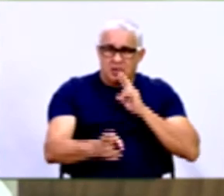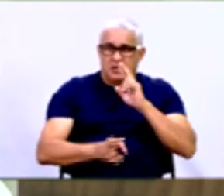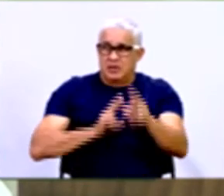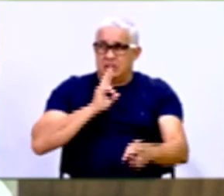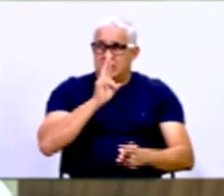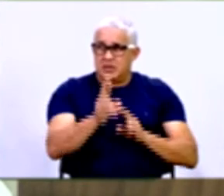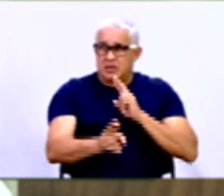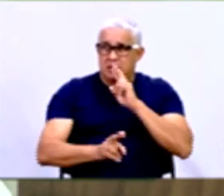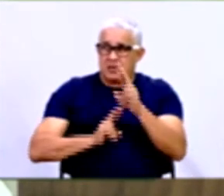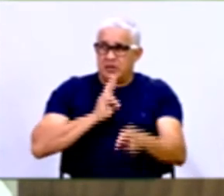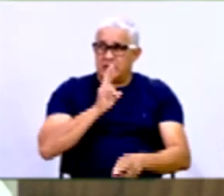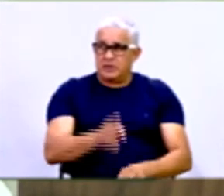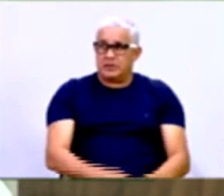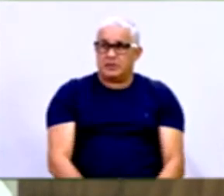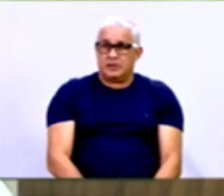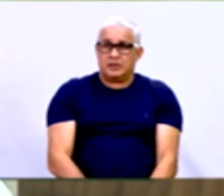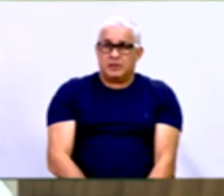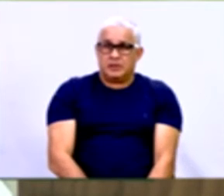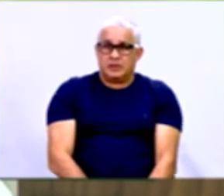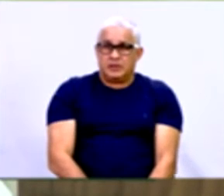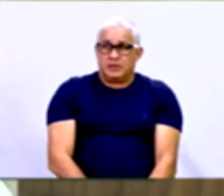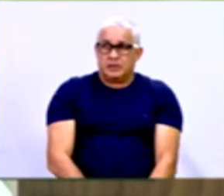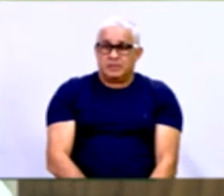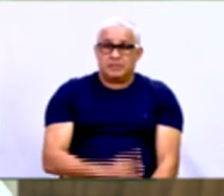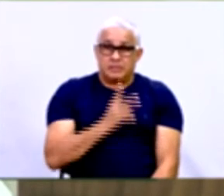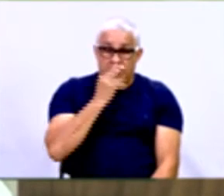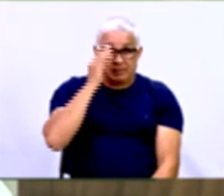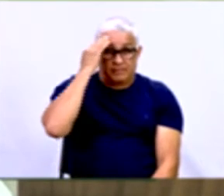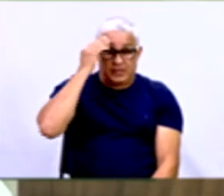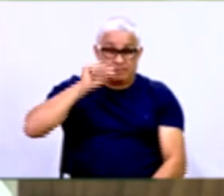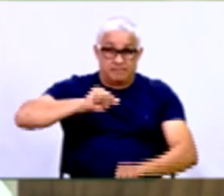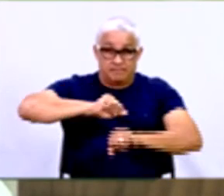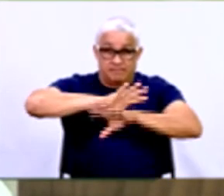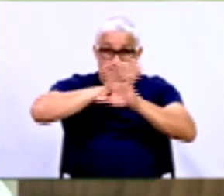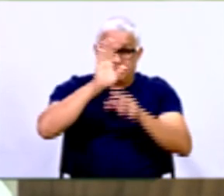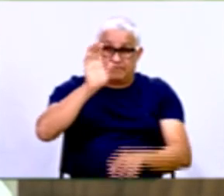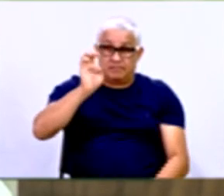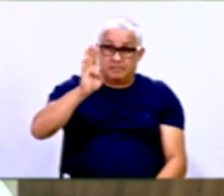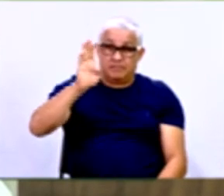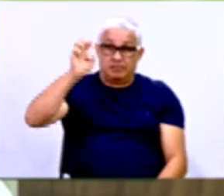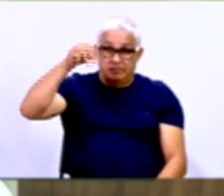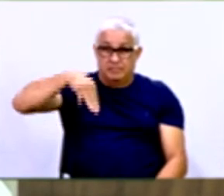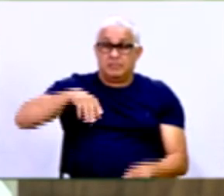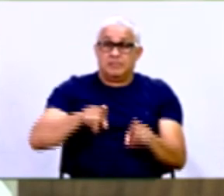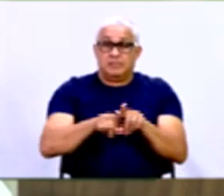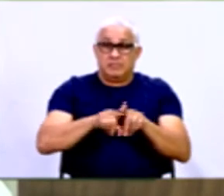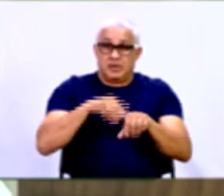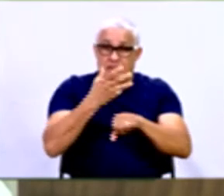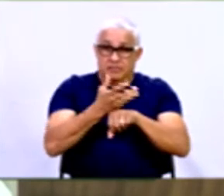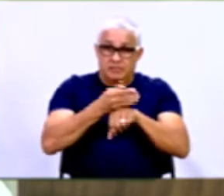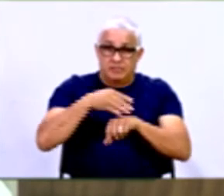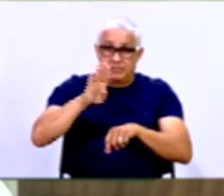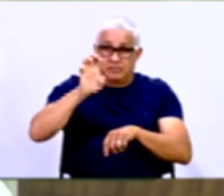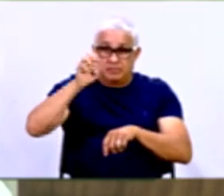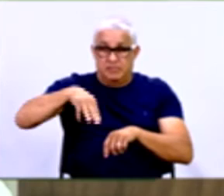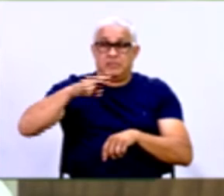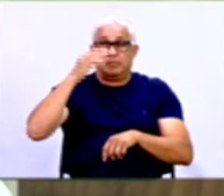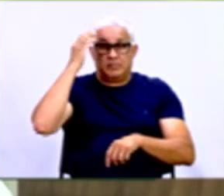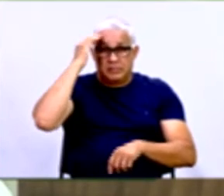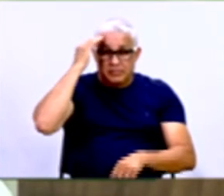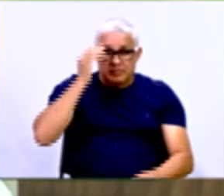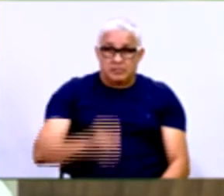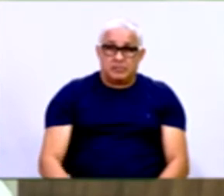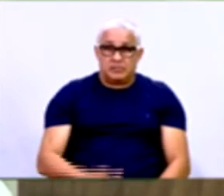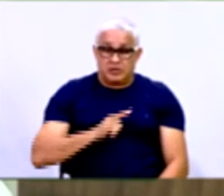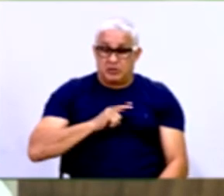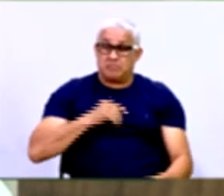respostas aqui. Ao que me parece, eles entenderam bem a questão, a matéria, a disciplina. Estão tendo